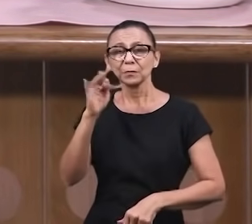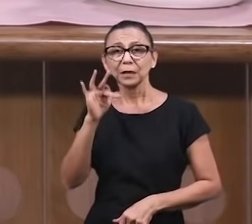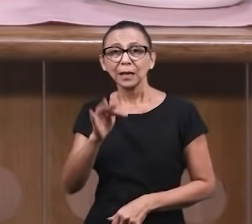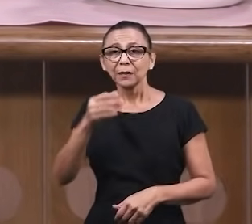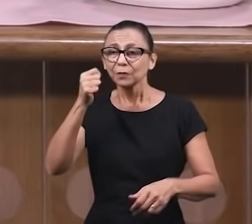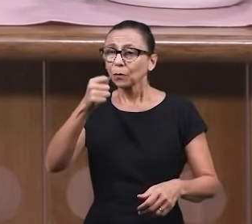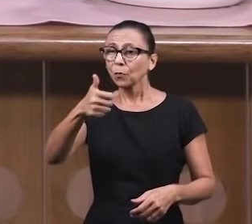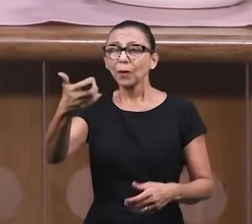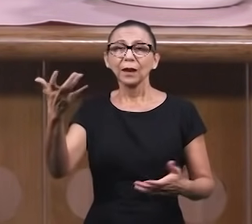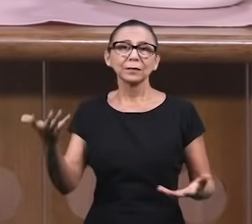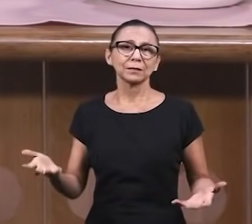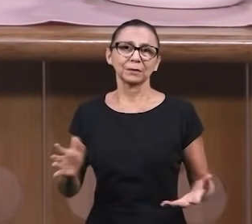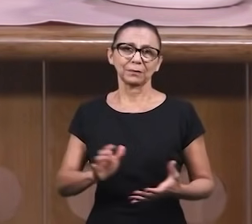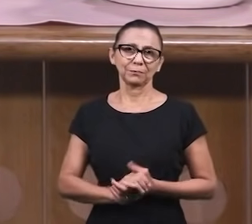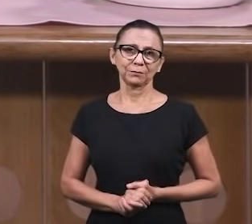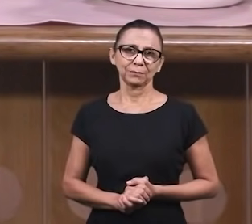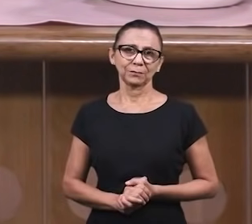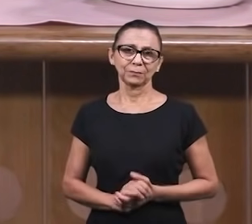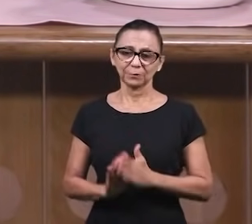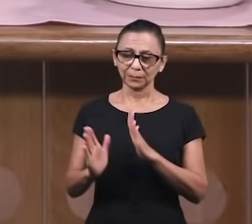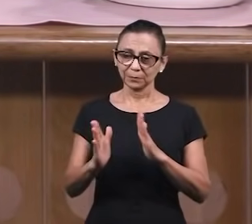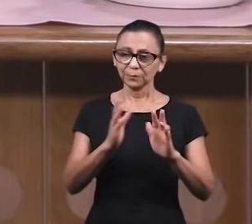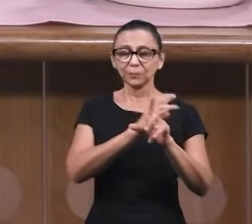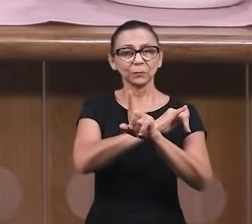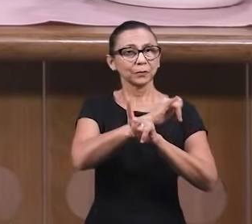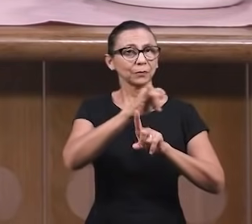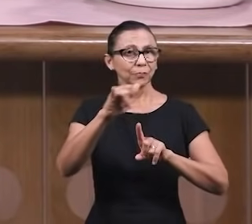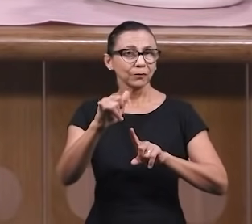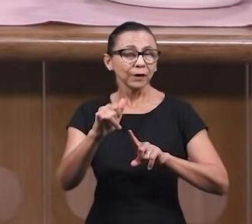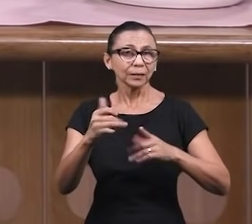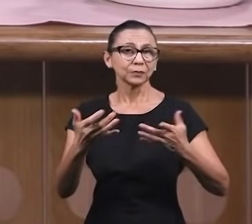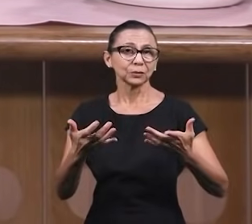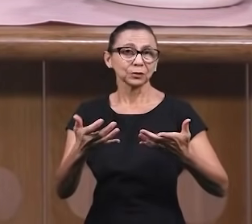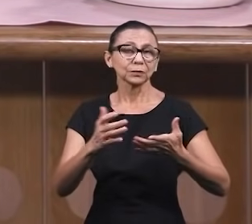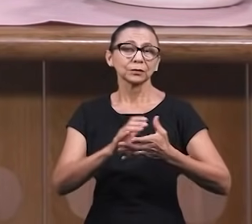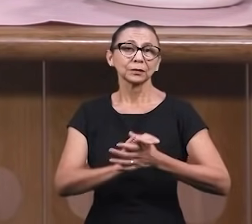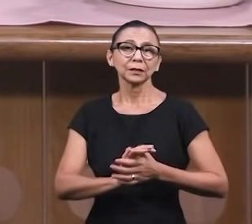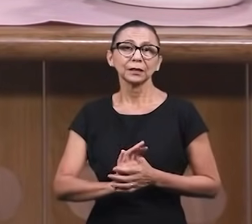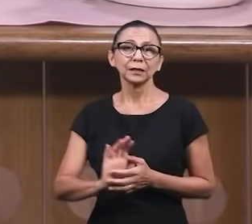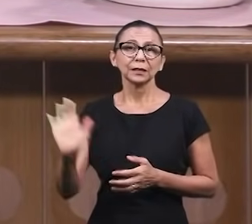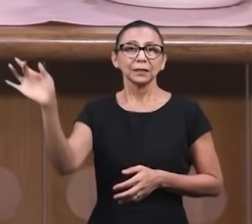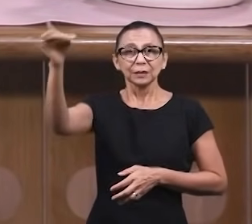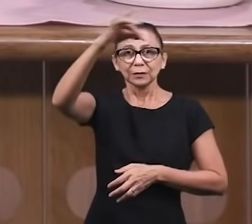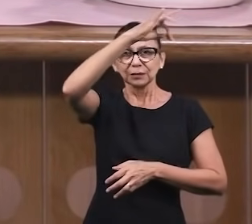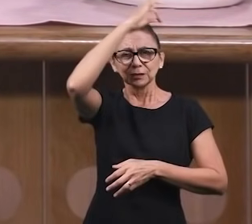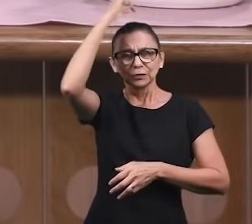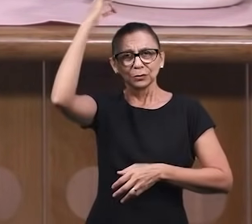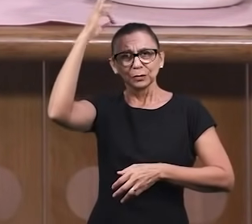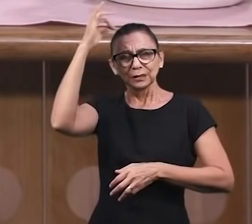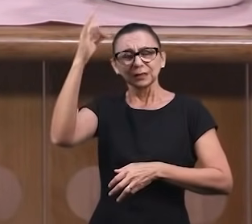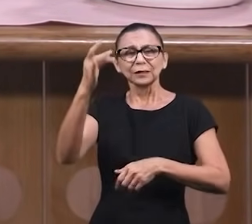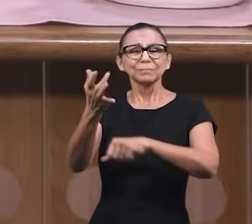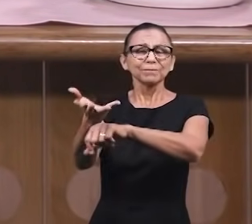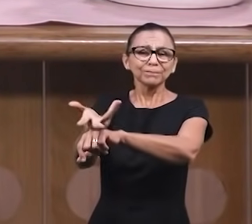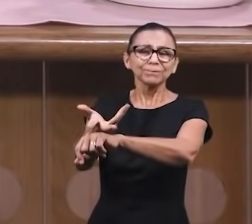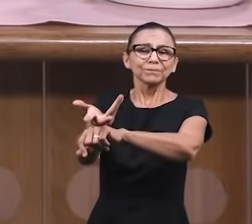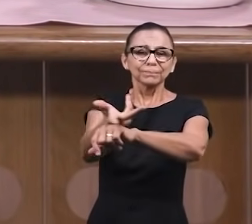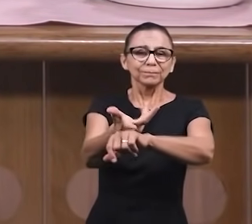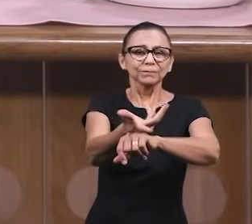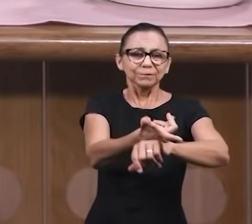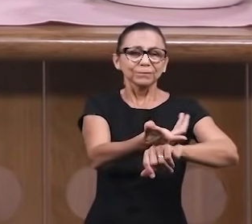Para quê? Para o momento profético. Ou seja, esse chamado que o Espírito Santo faz. As pessoas, às